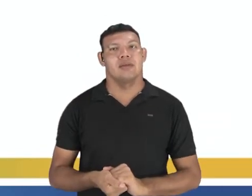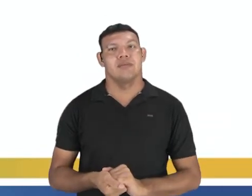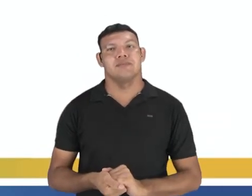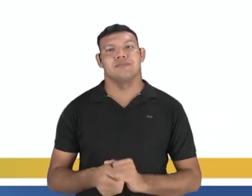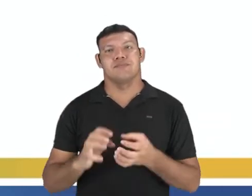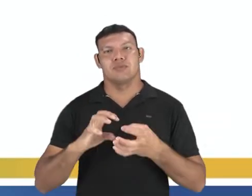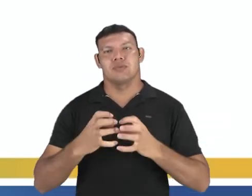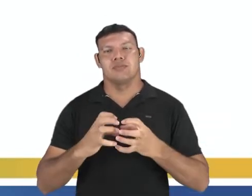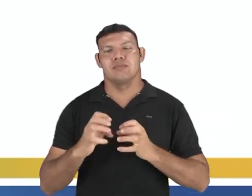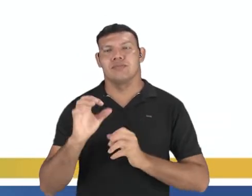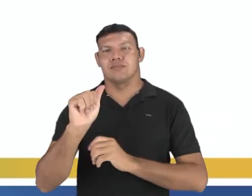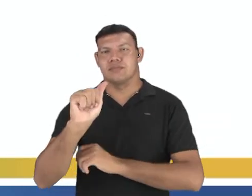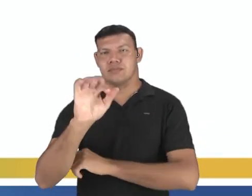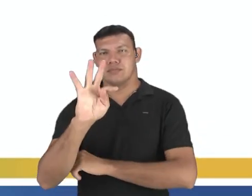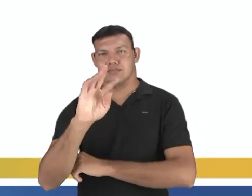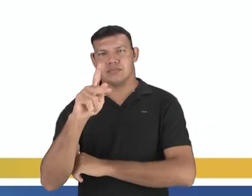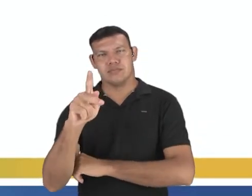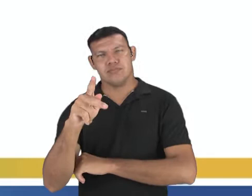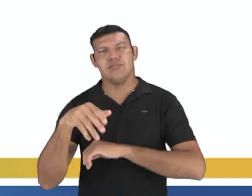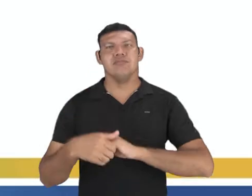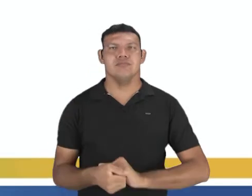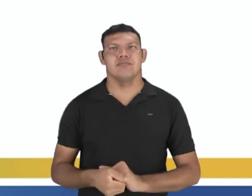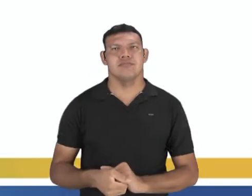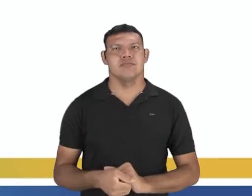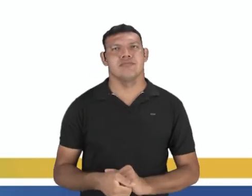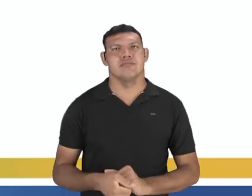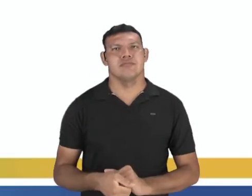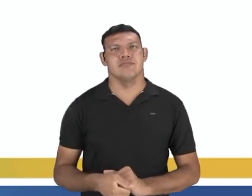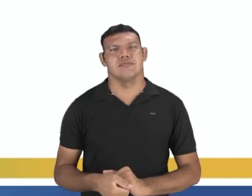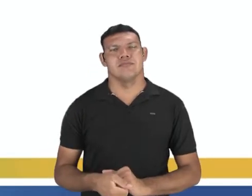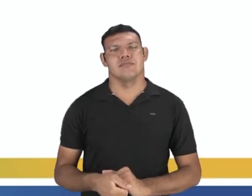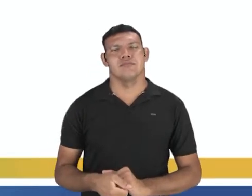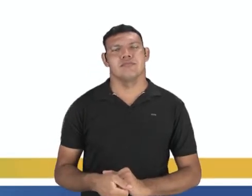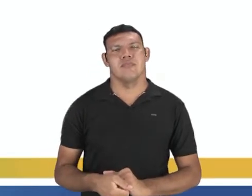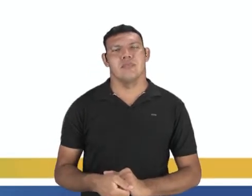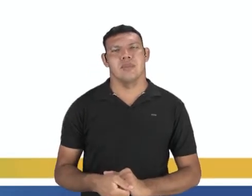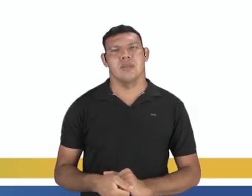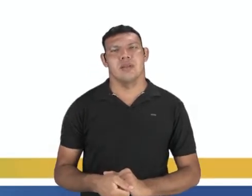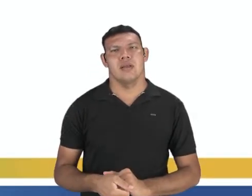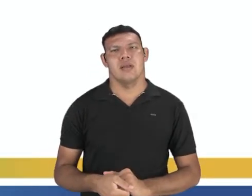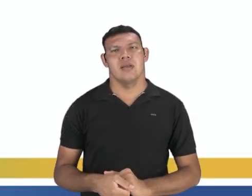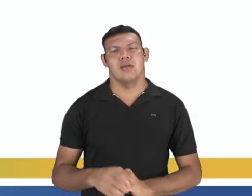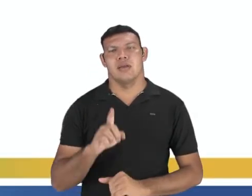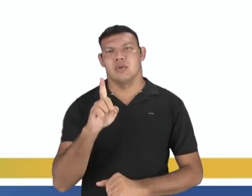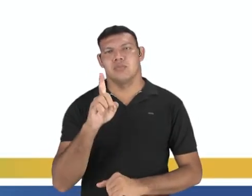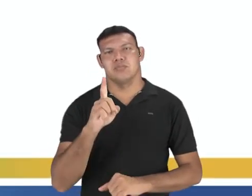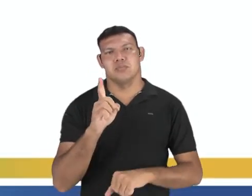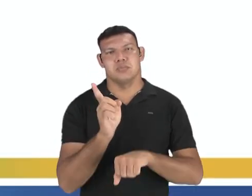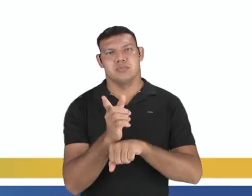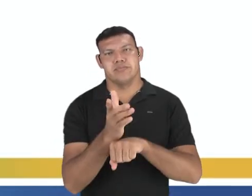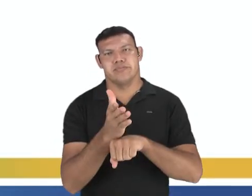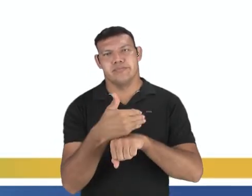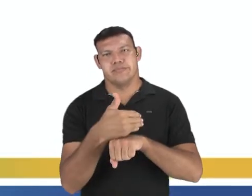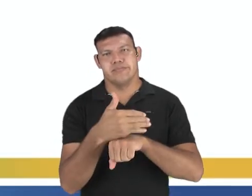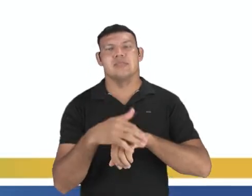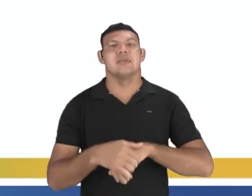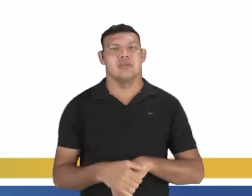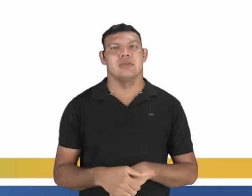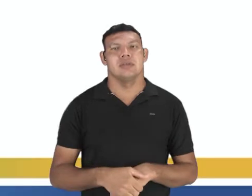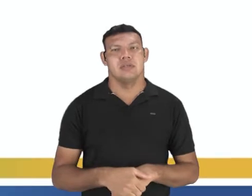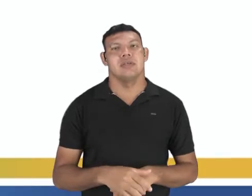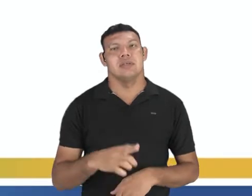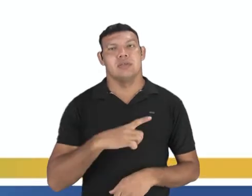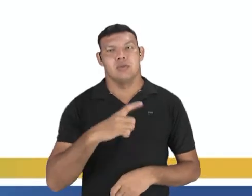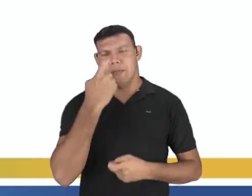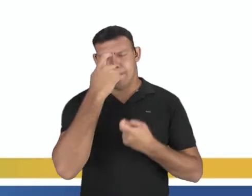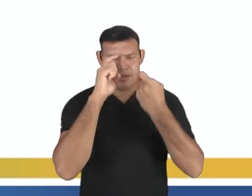uma molécula de ATP ela é usada em torno a cada 1 segundo após a síntese. Então, como vocês podem